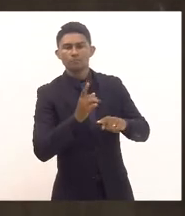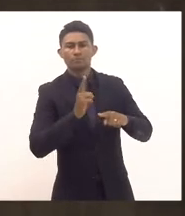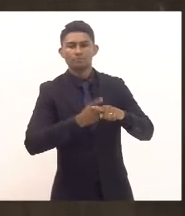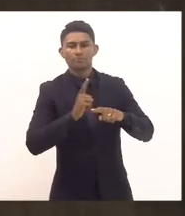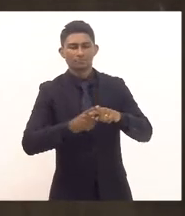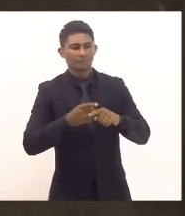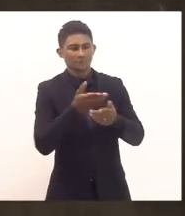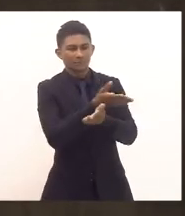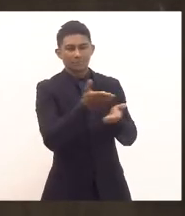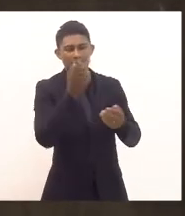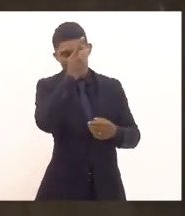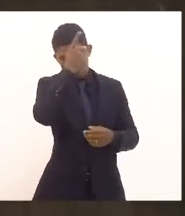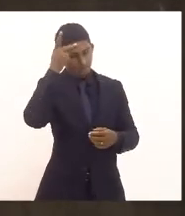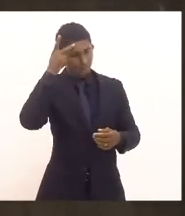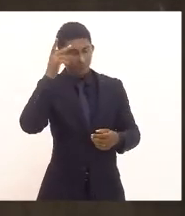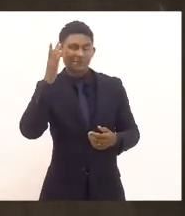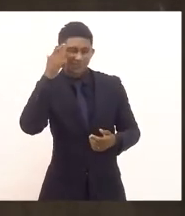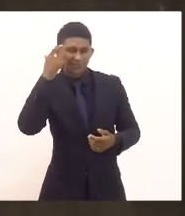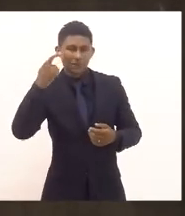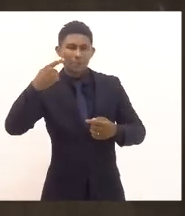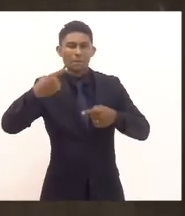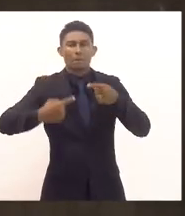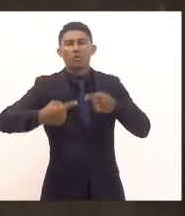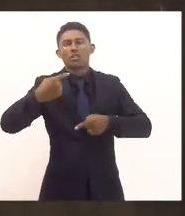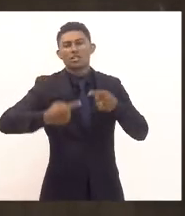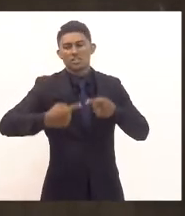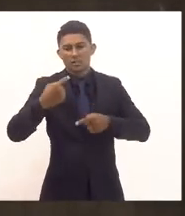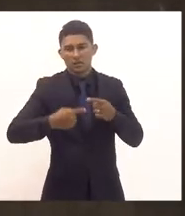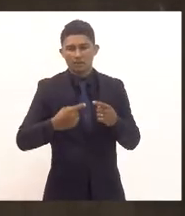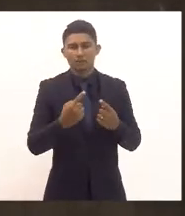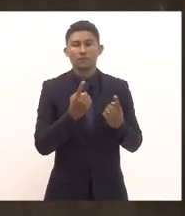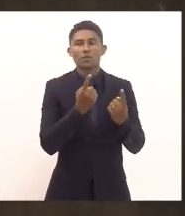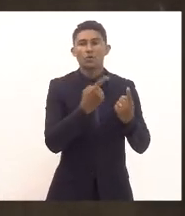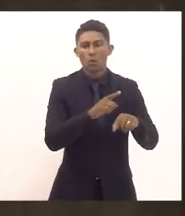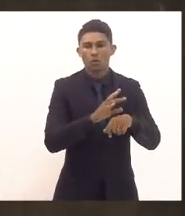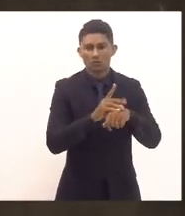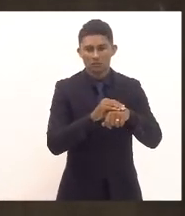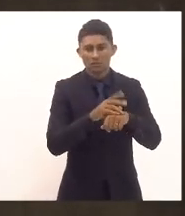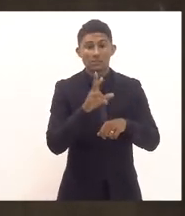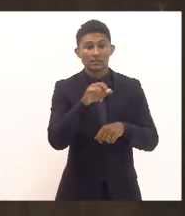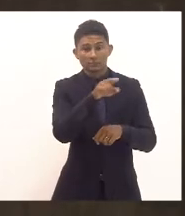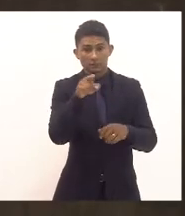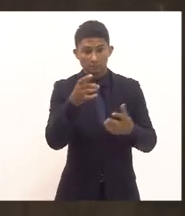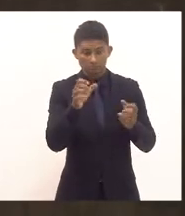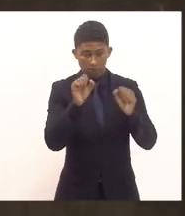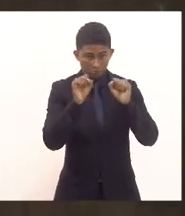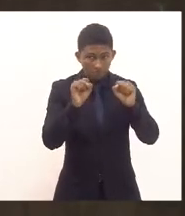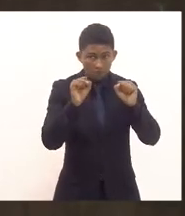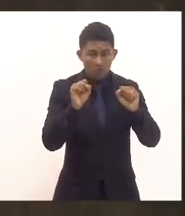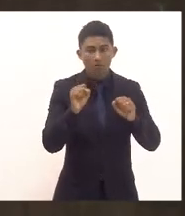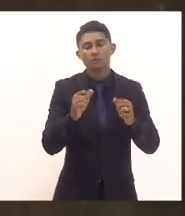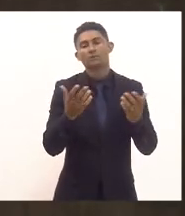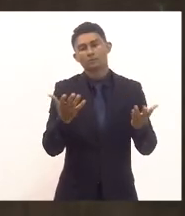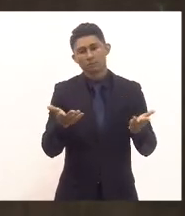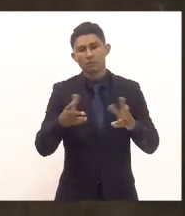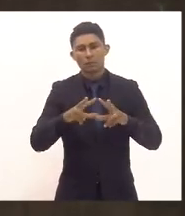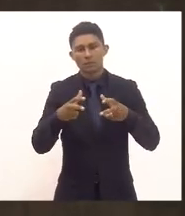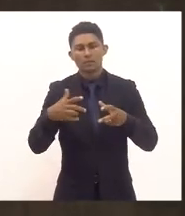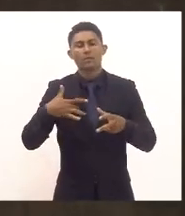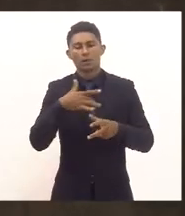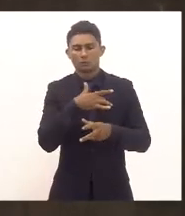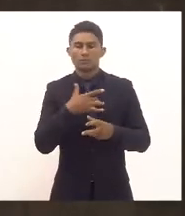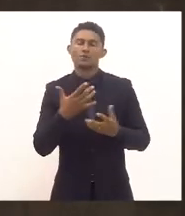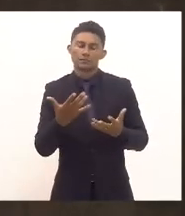parental decorrente da política planetária de contenção da hanseníase não se vossa excelência poder colocar a comissão de saúde